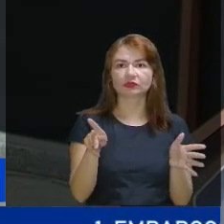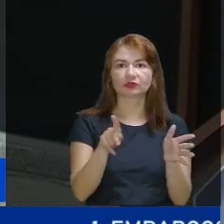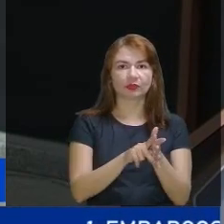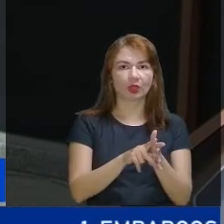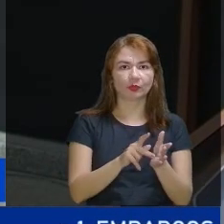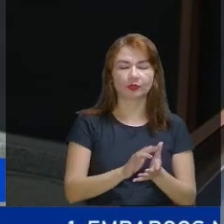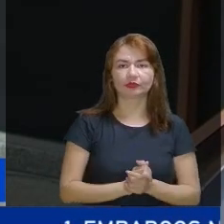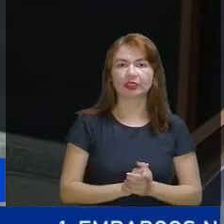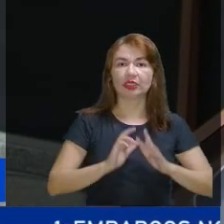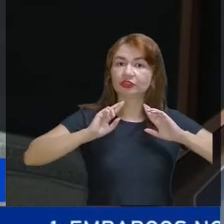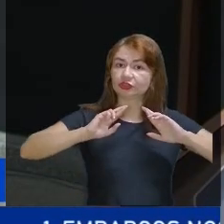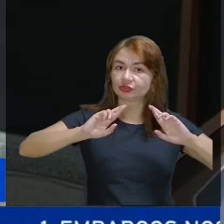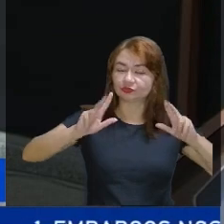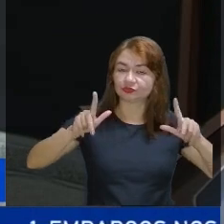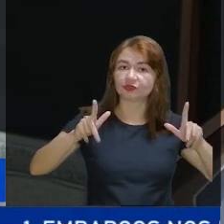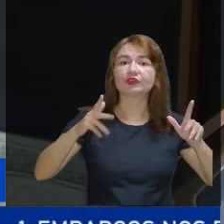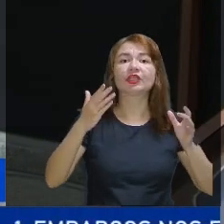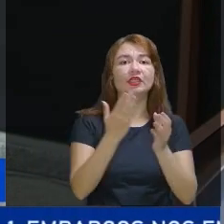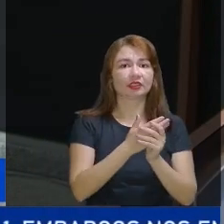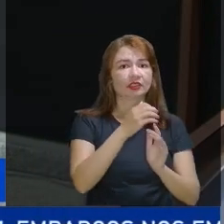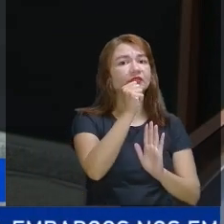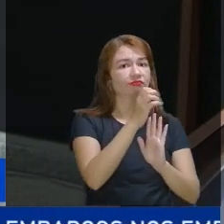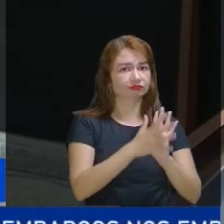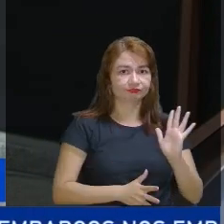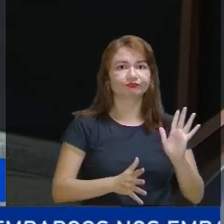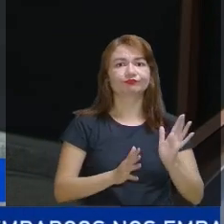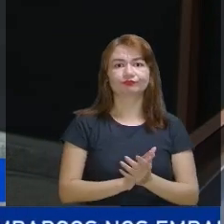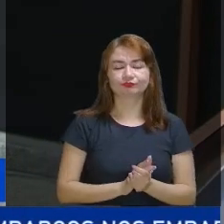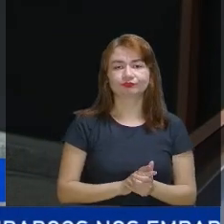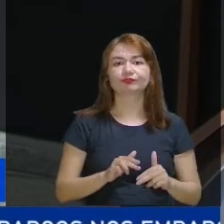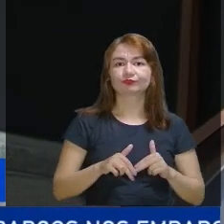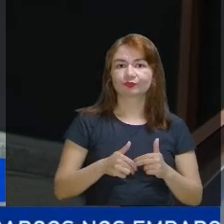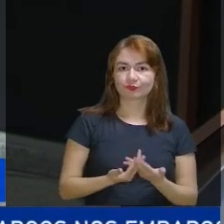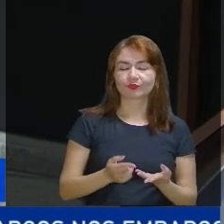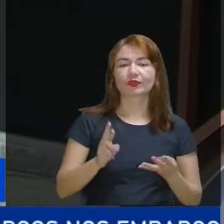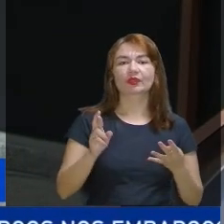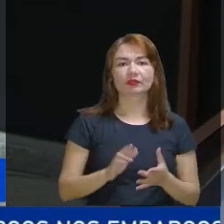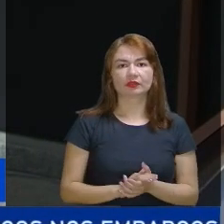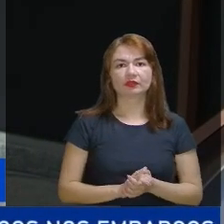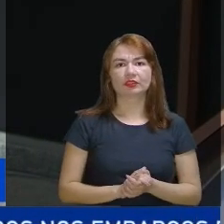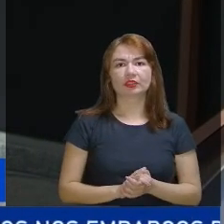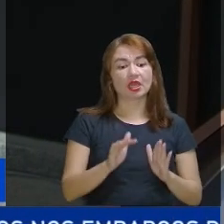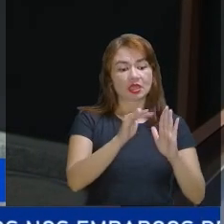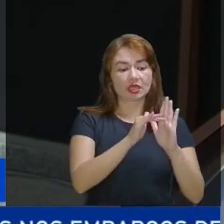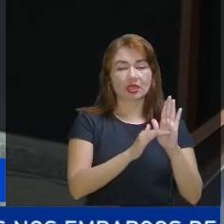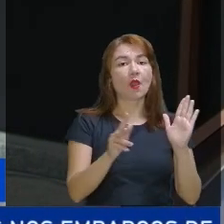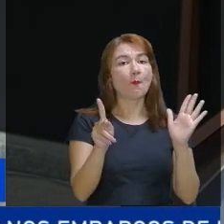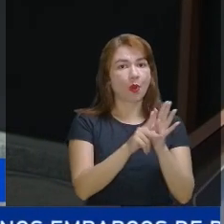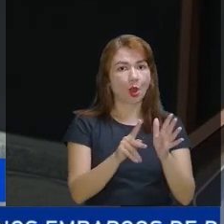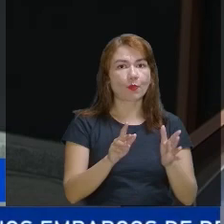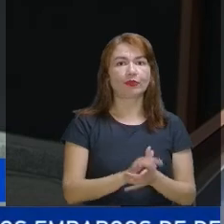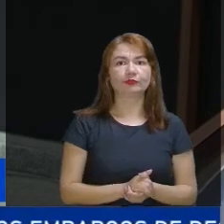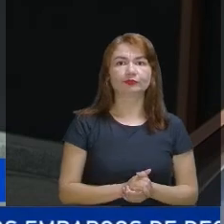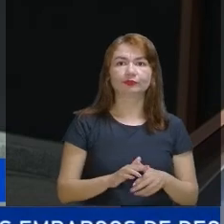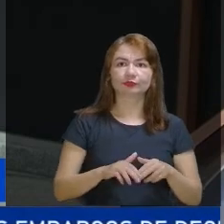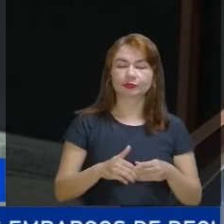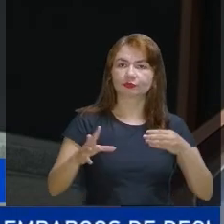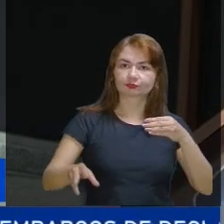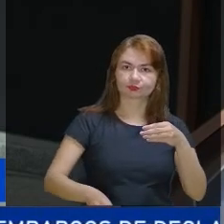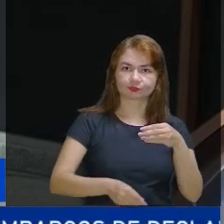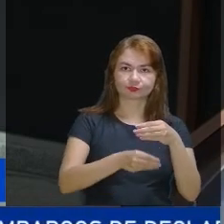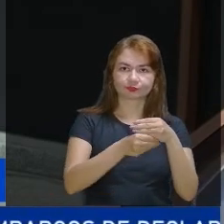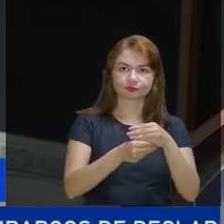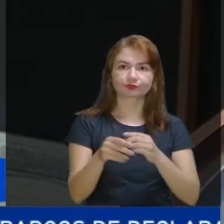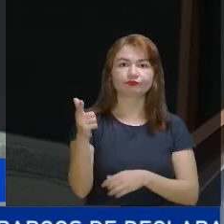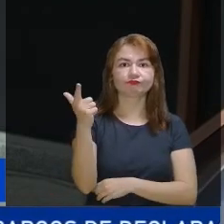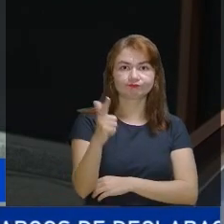declaratórios, instrumento esse que exige a configuração de requisitos próprios. Nesse sentido, eu tenho que a reiteração